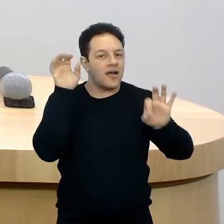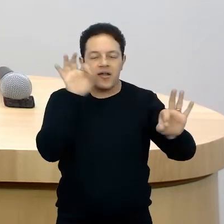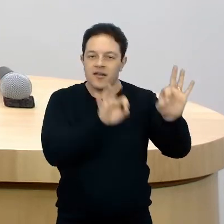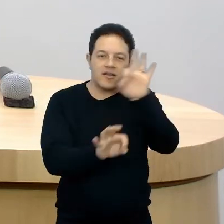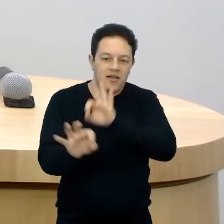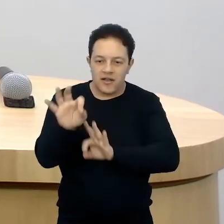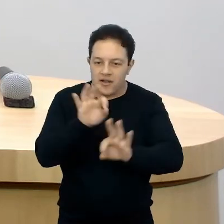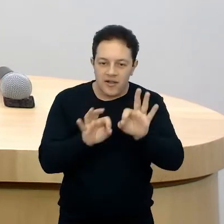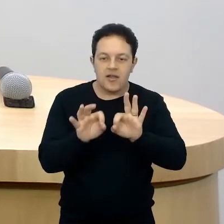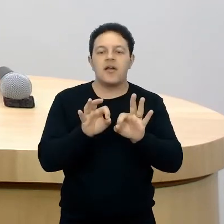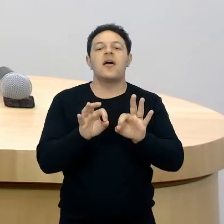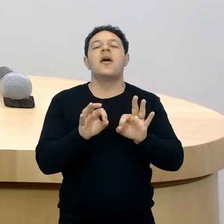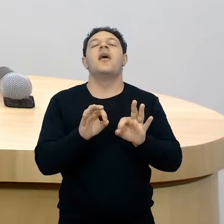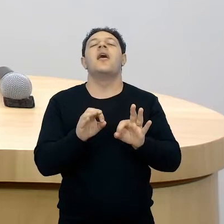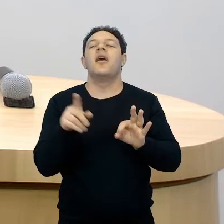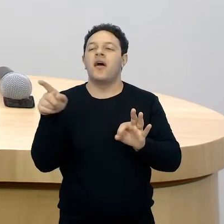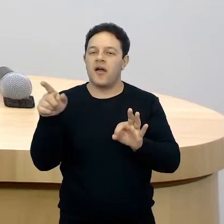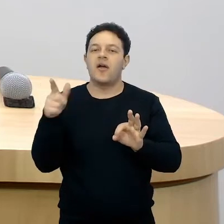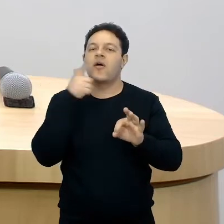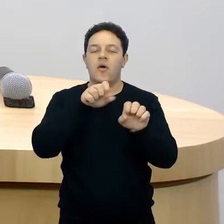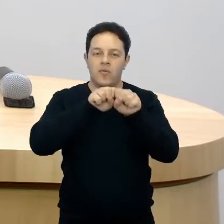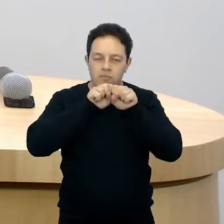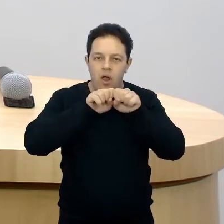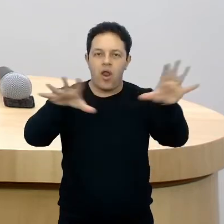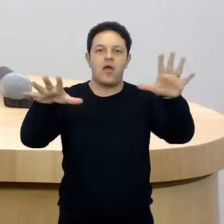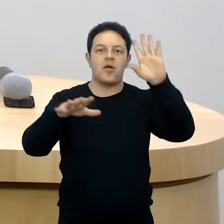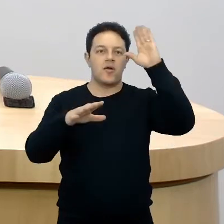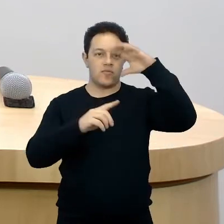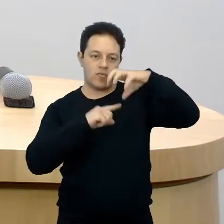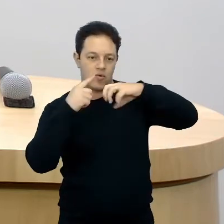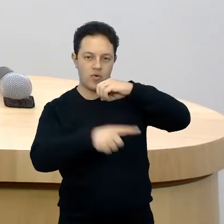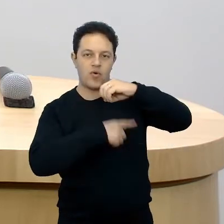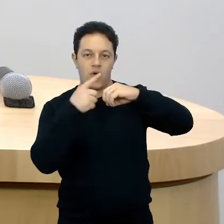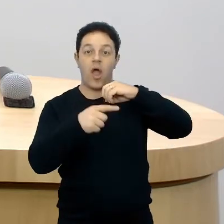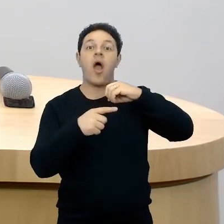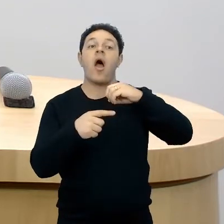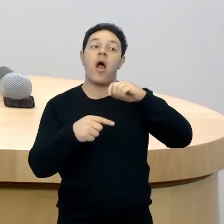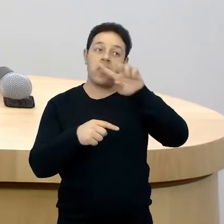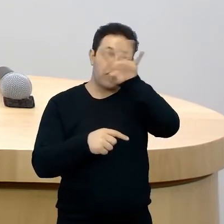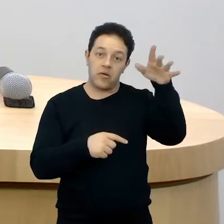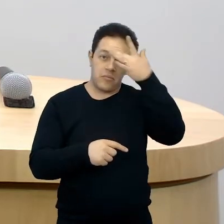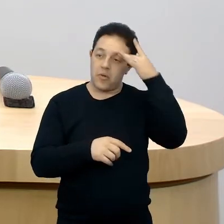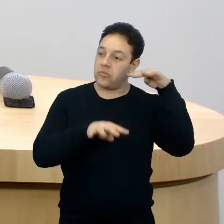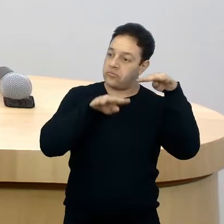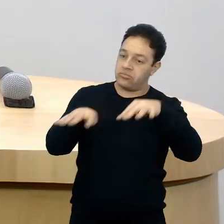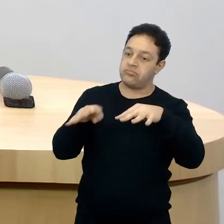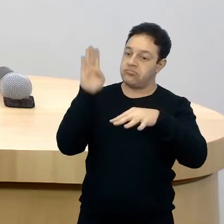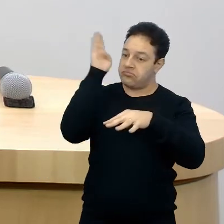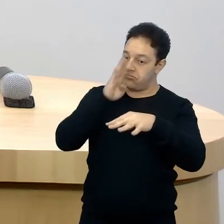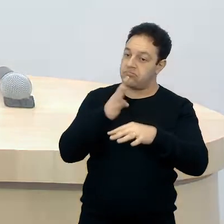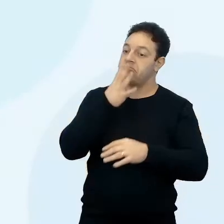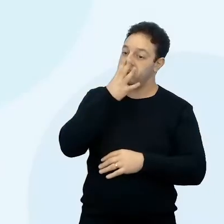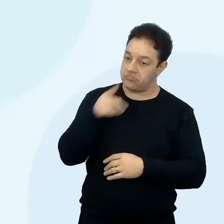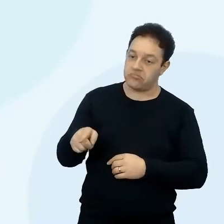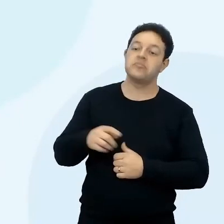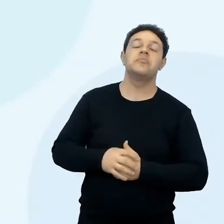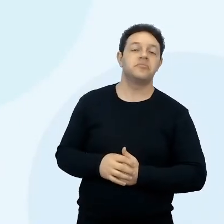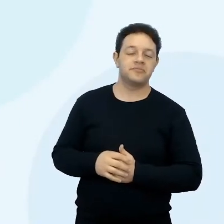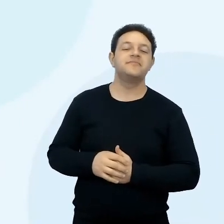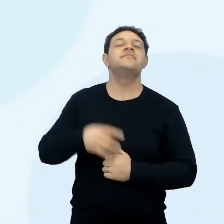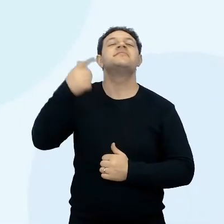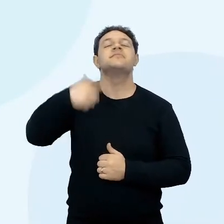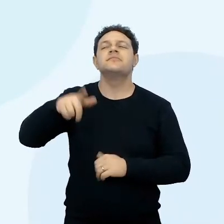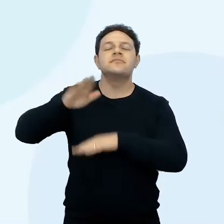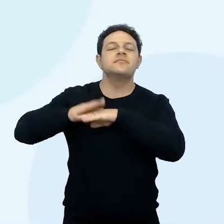cultural que fez bonito no mundo inteiro e tornou o nosso país uma referência. Vamos olhar as principais obras do Glauber Rocha.